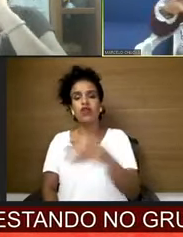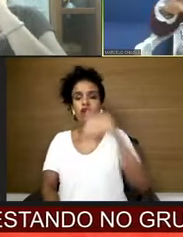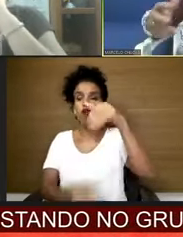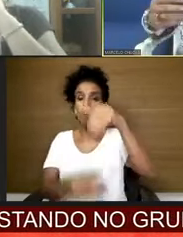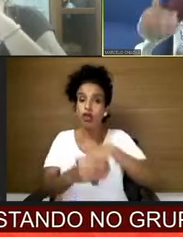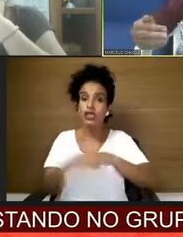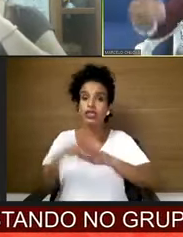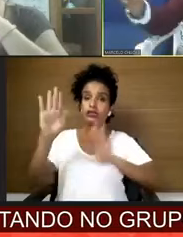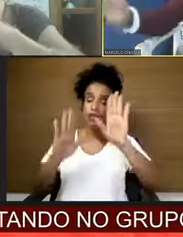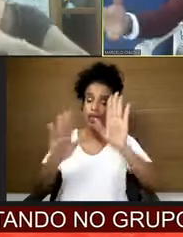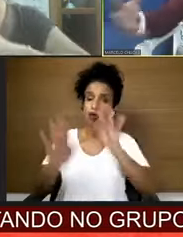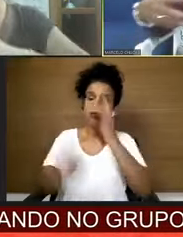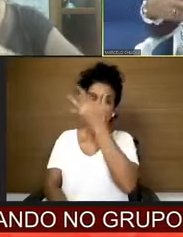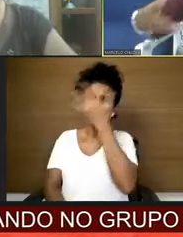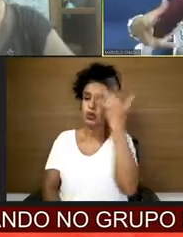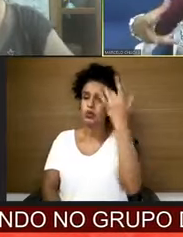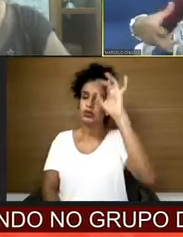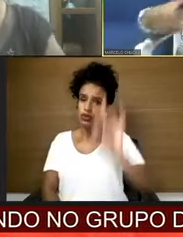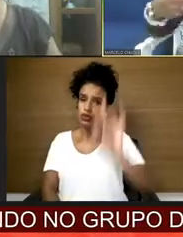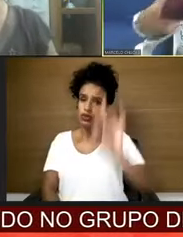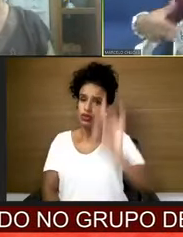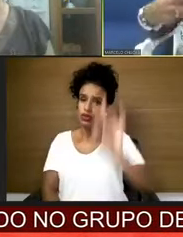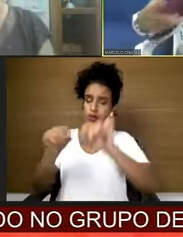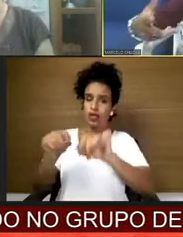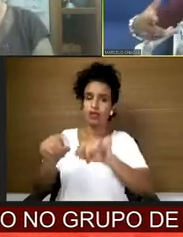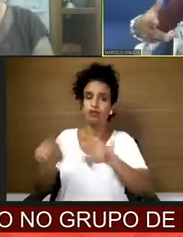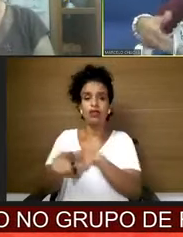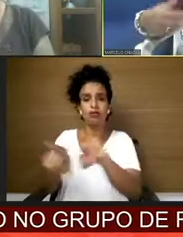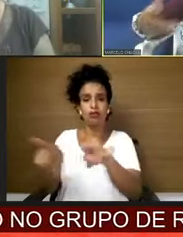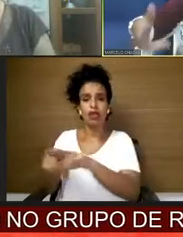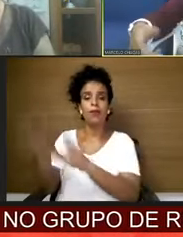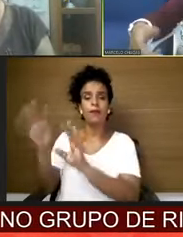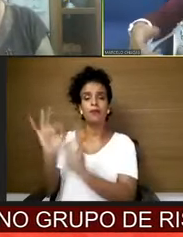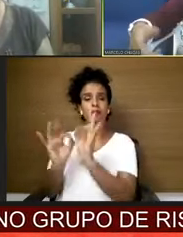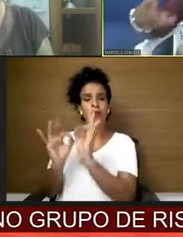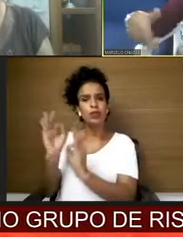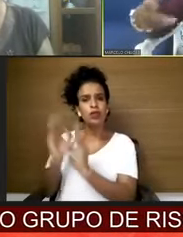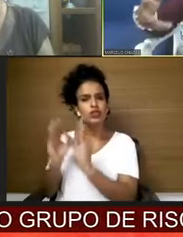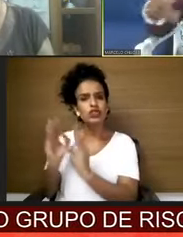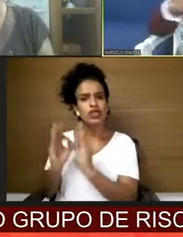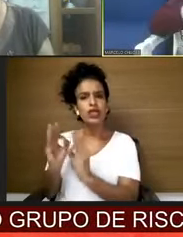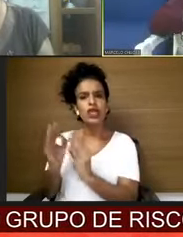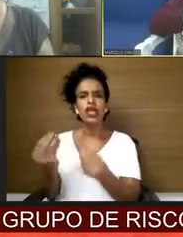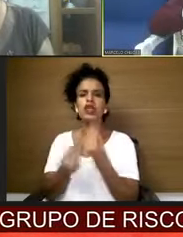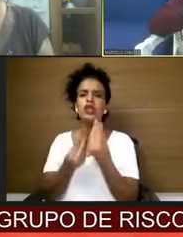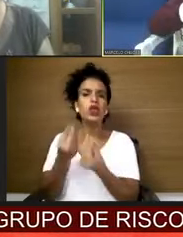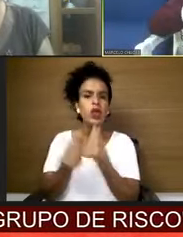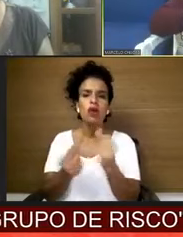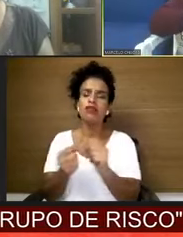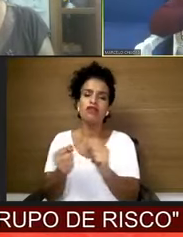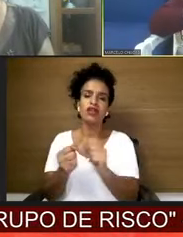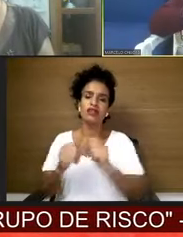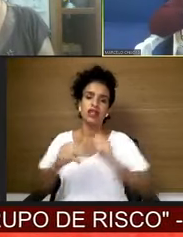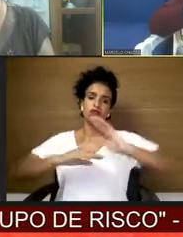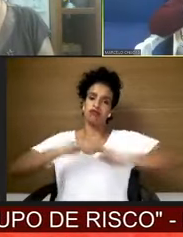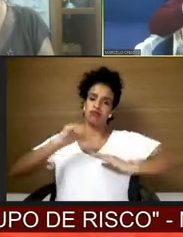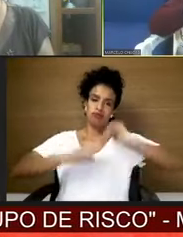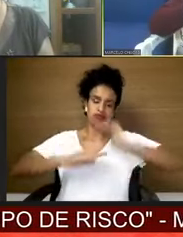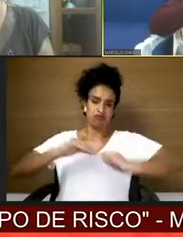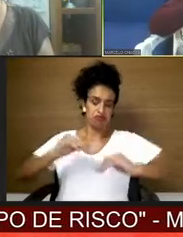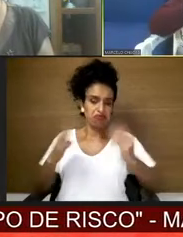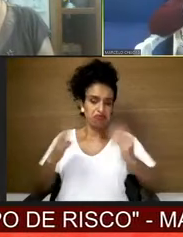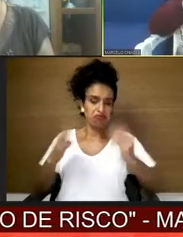uma gestão, mas também um projeto, né, de como é que isso vai se dar nas relações profissionais ali e tal. Eu penso que é o